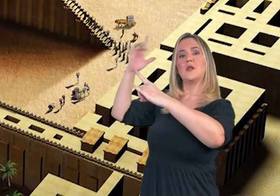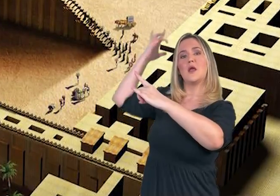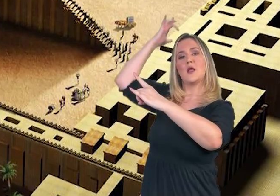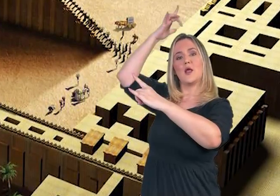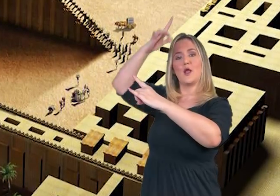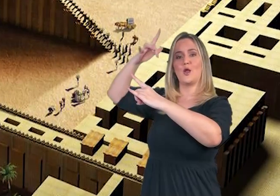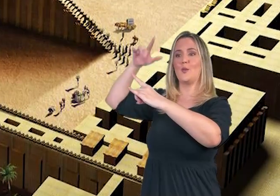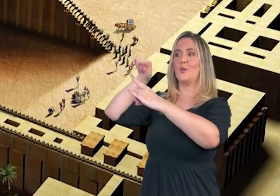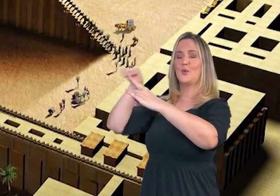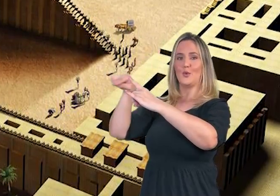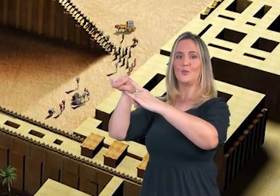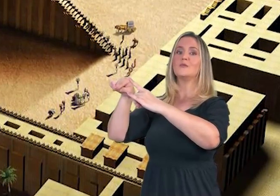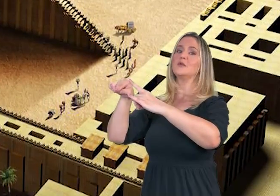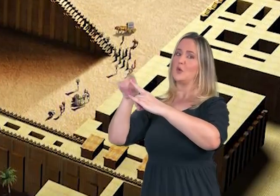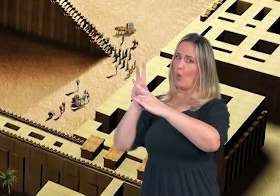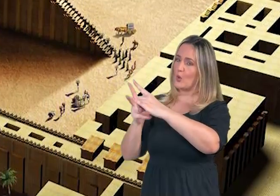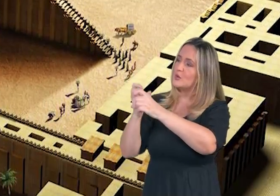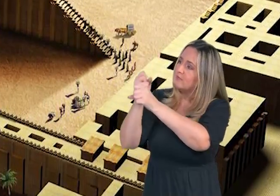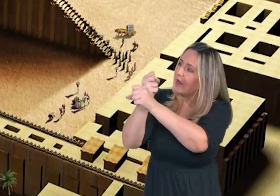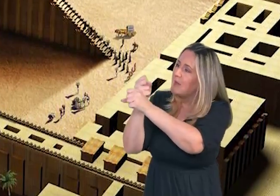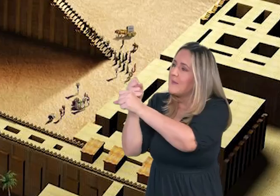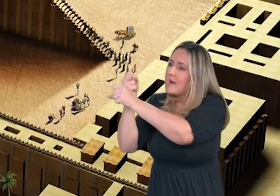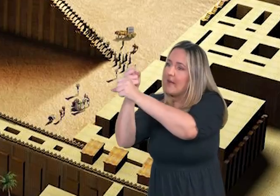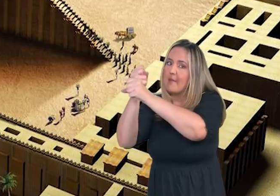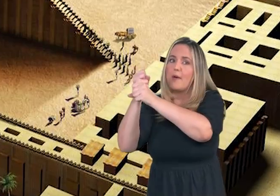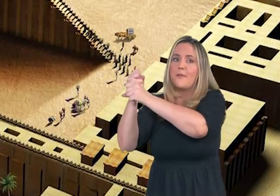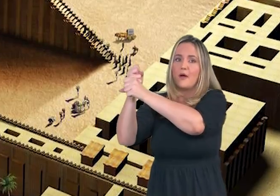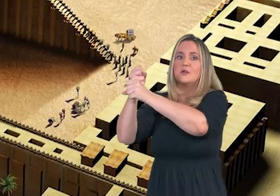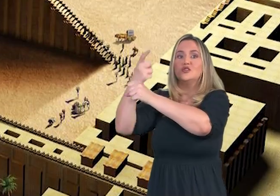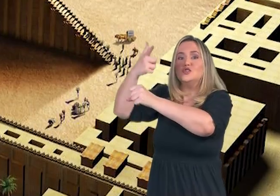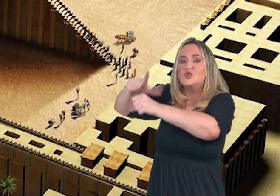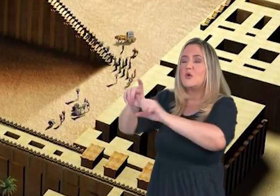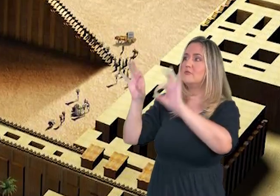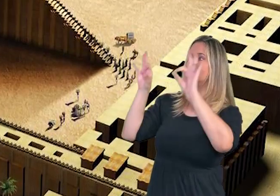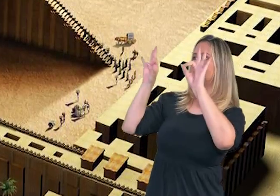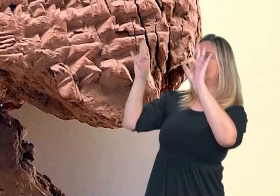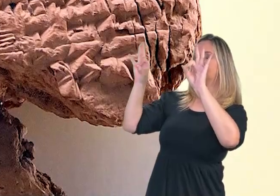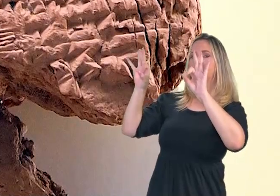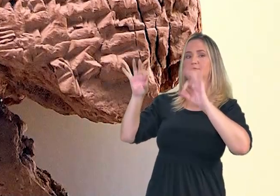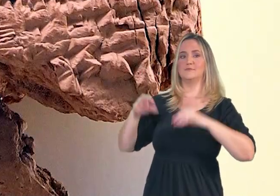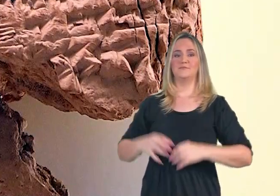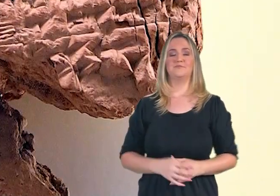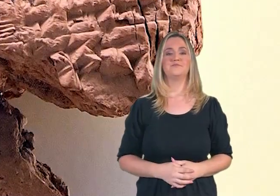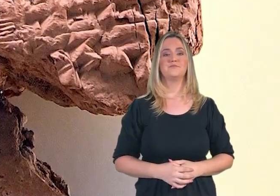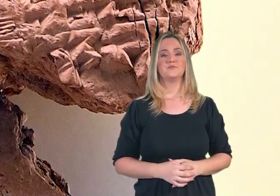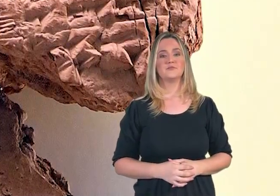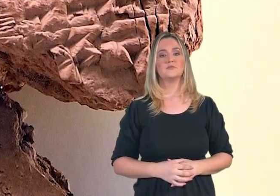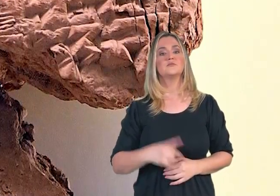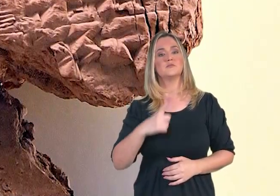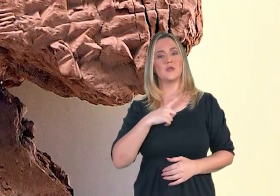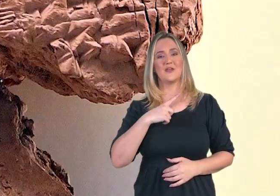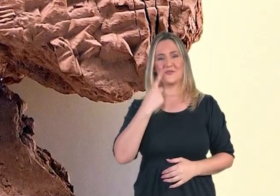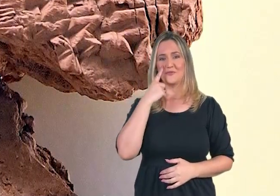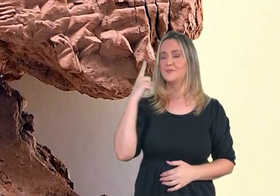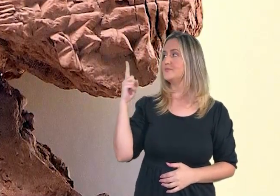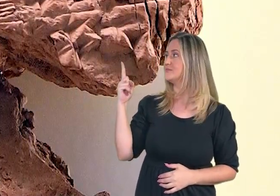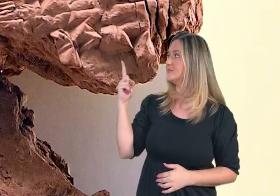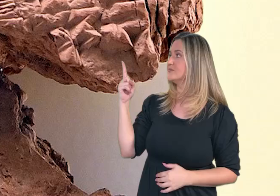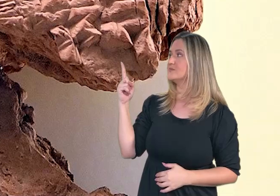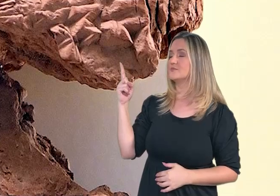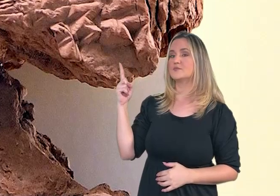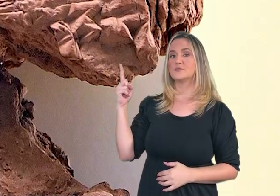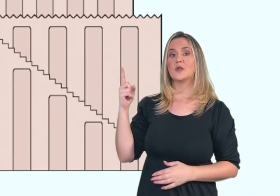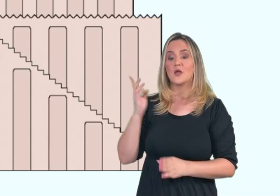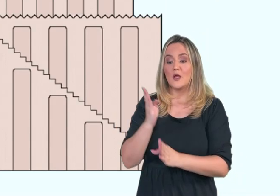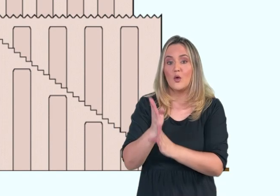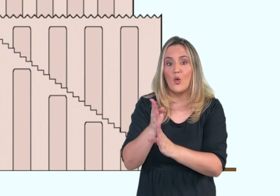que foi também reconstruído durante o reinado do rei Nabucodonosor II. De acordo com o antigo tablete cuneiforme encontrado